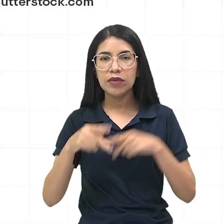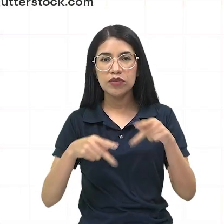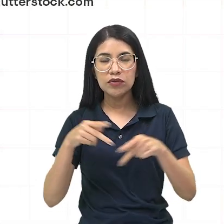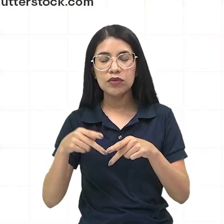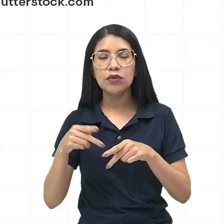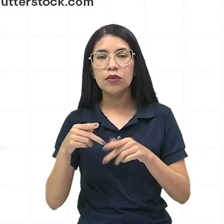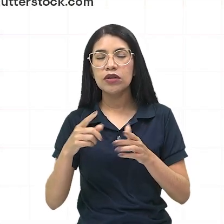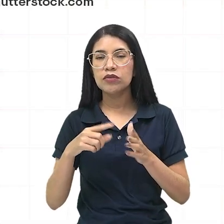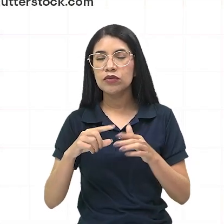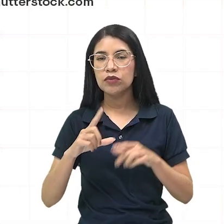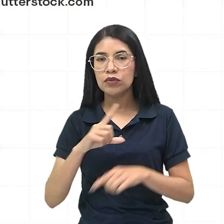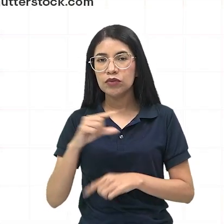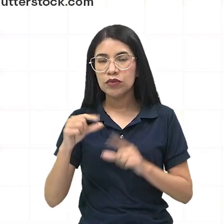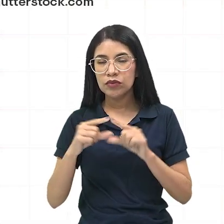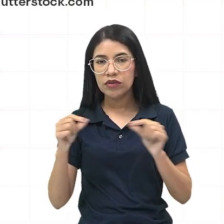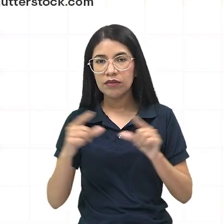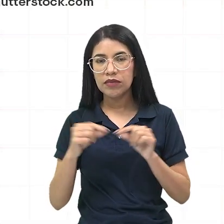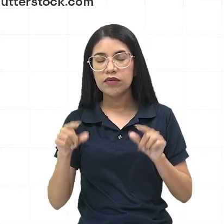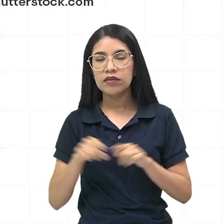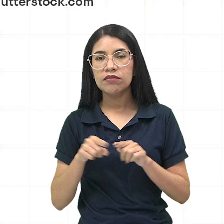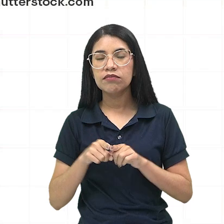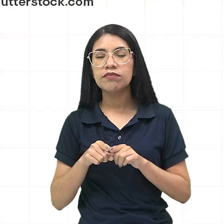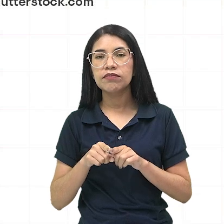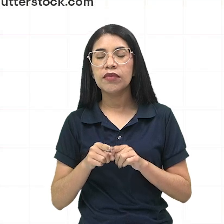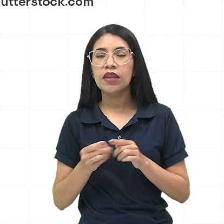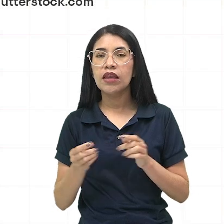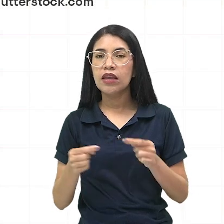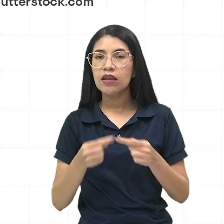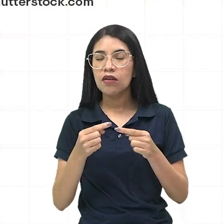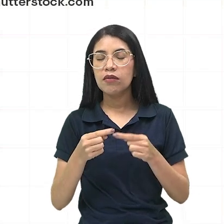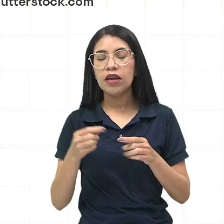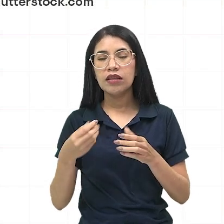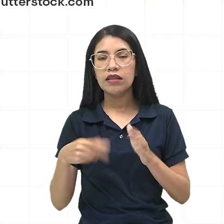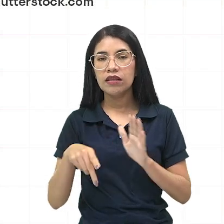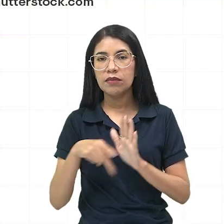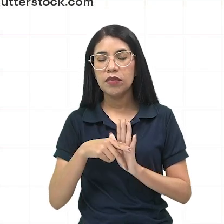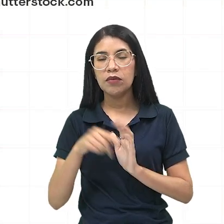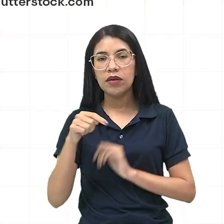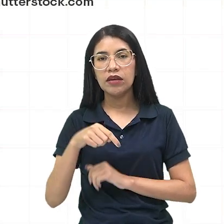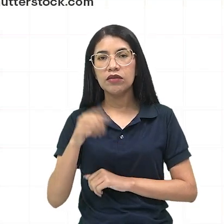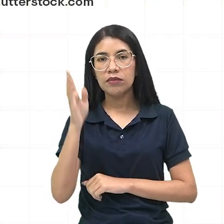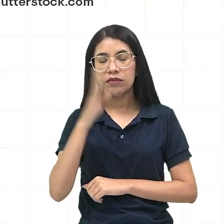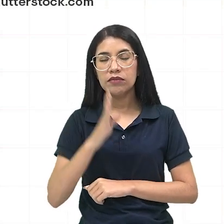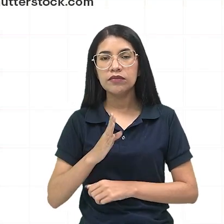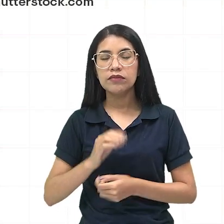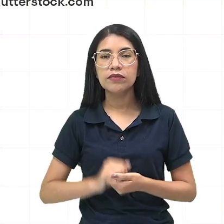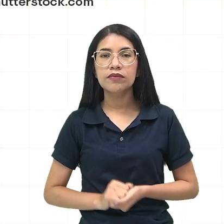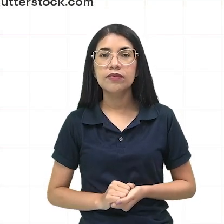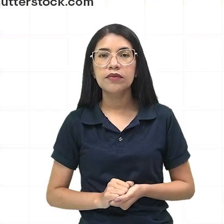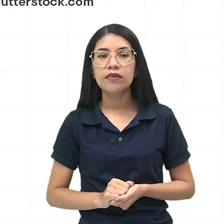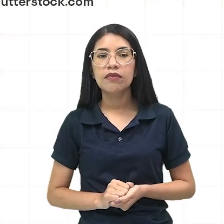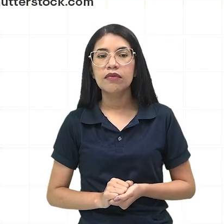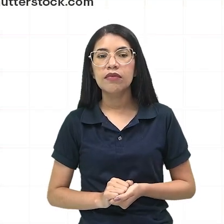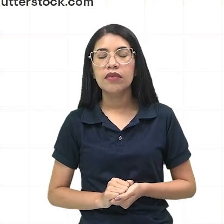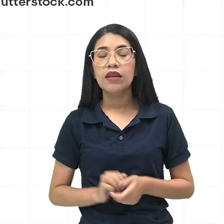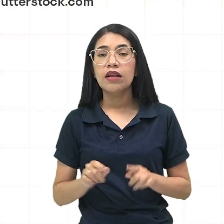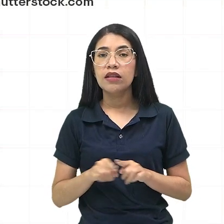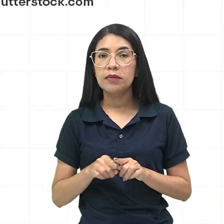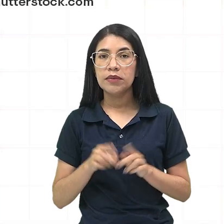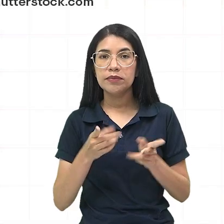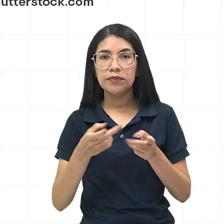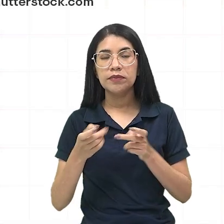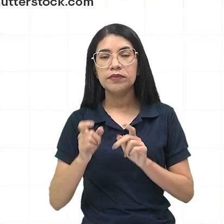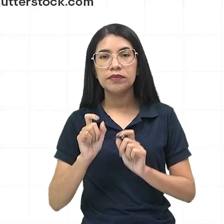muito comércio ali, tudo ambientado, dentro de uma cidade brasileira. A gente vai continuar verificando ali